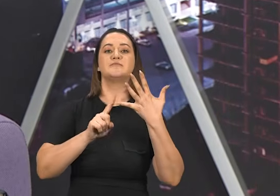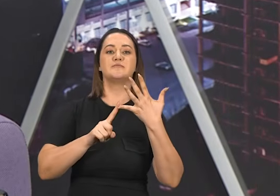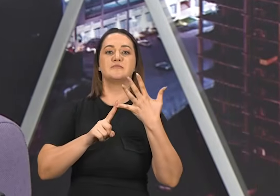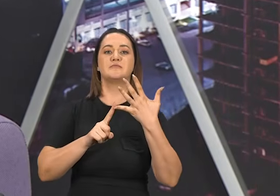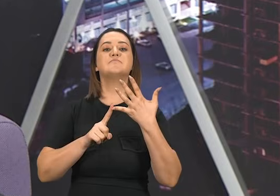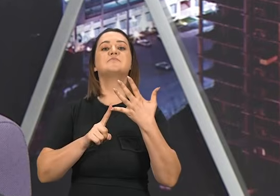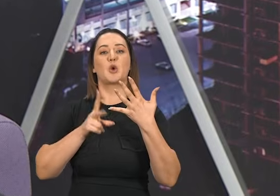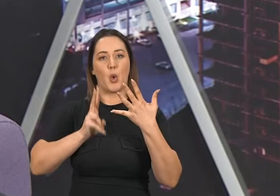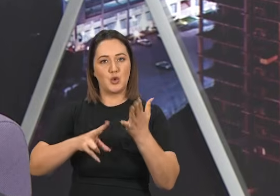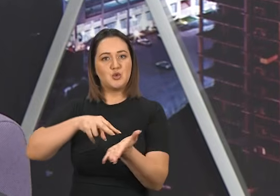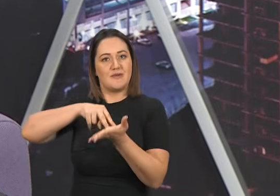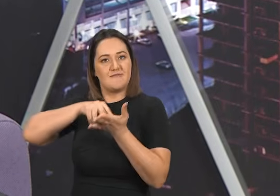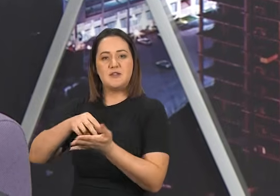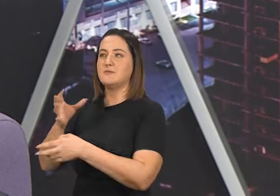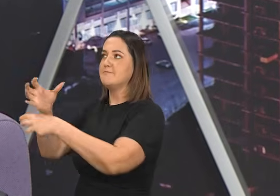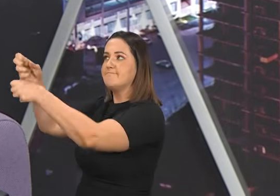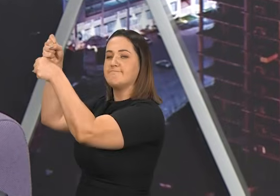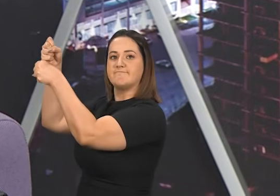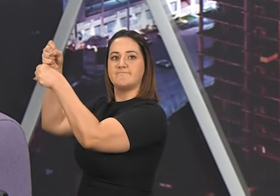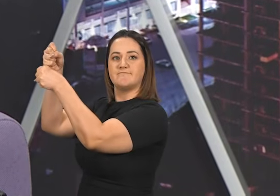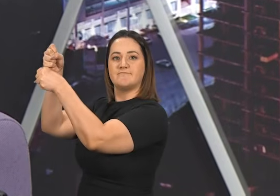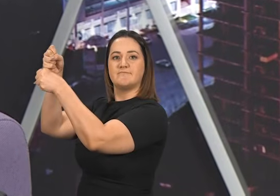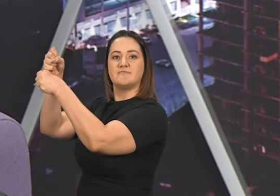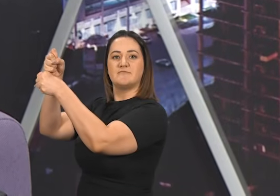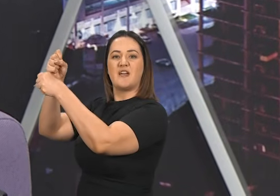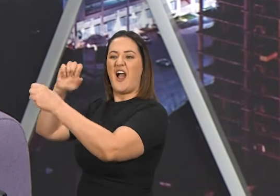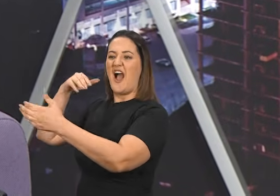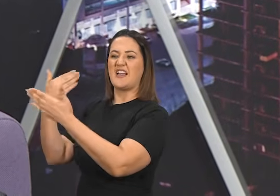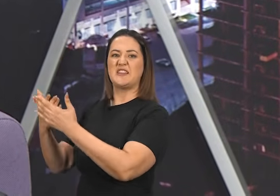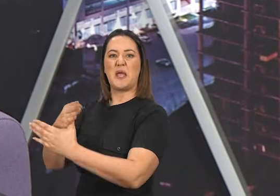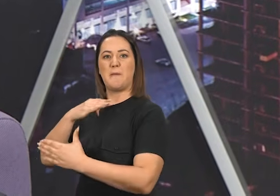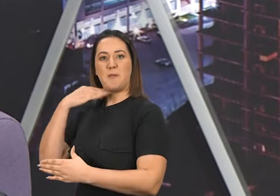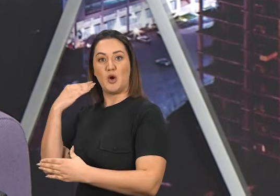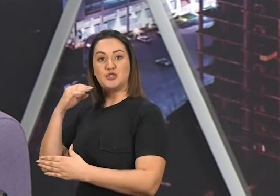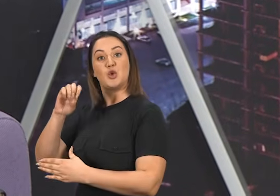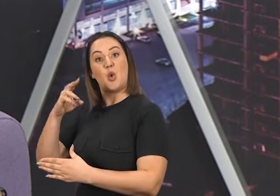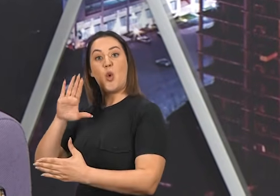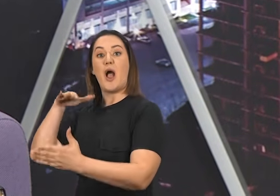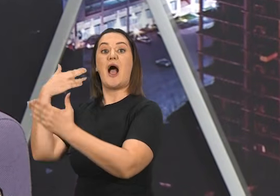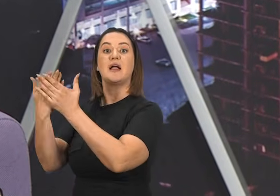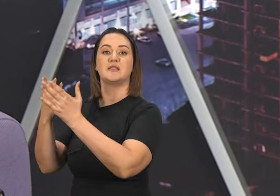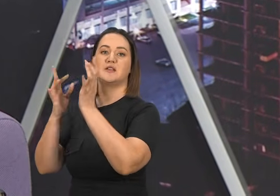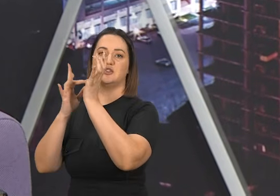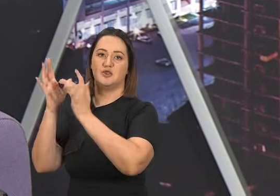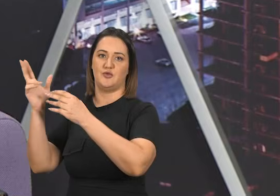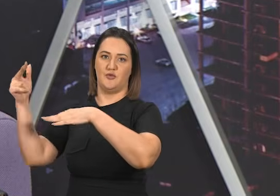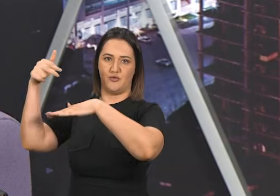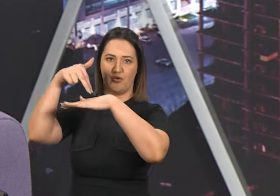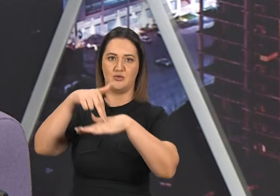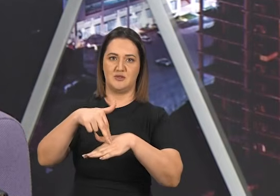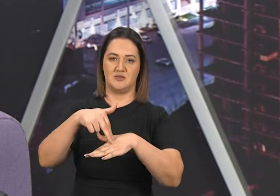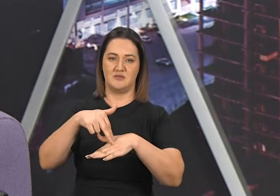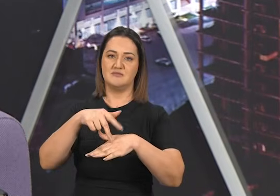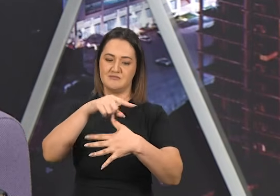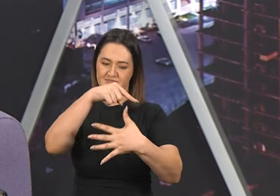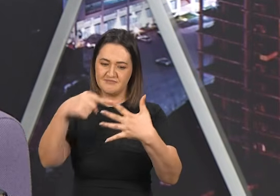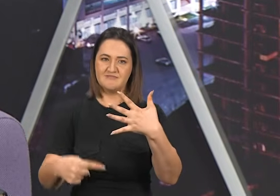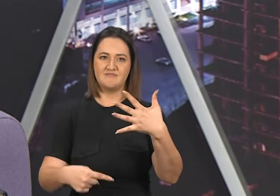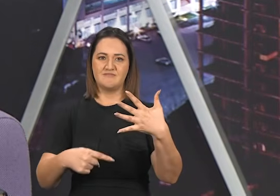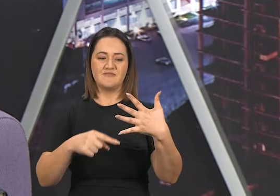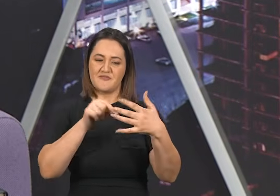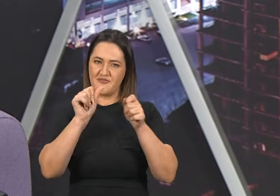a quinta, permanecer firme na fé, até a morte ou até a volta de Jesus. Faça